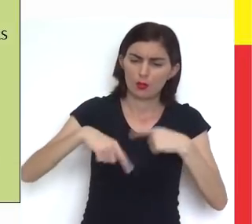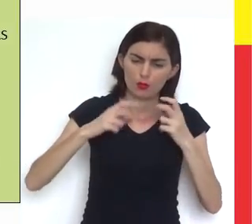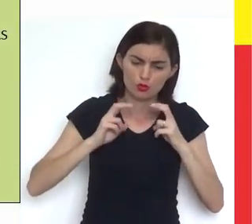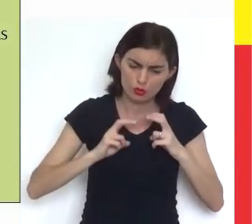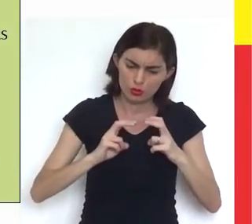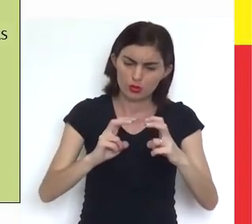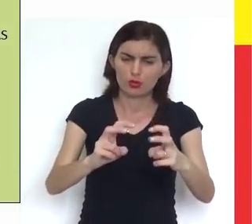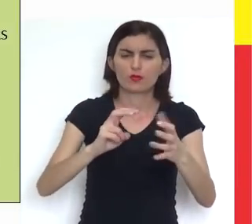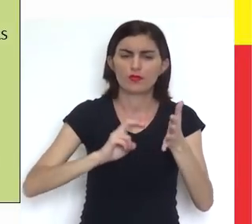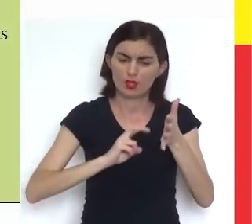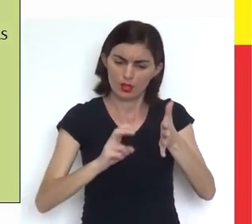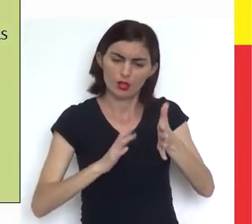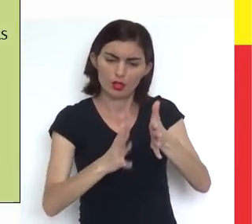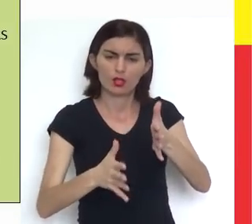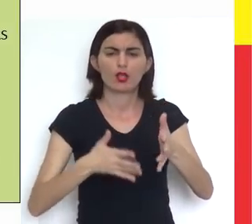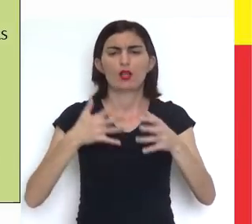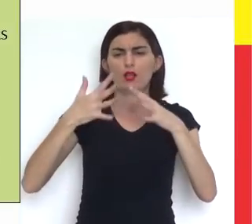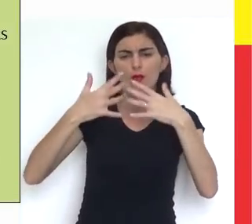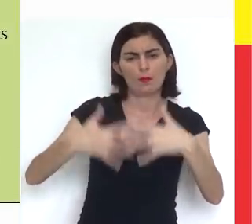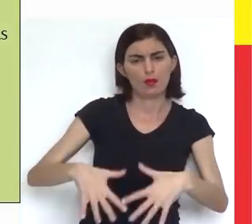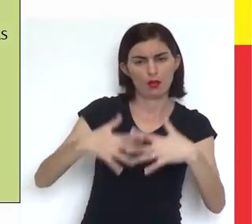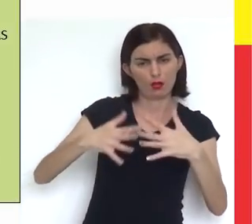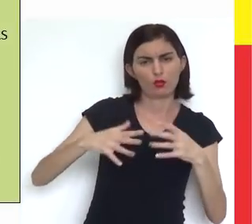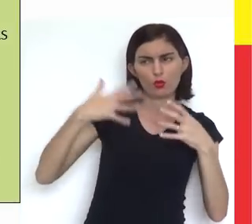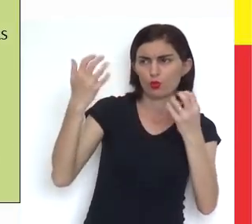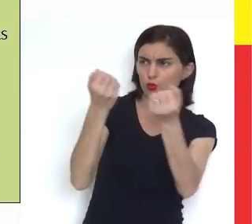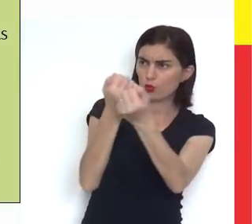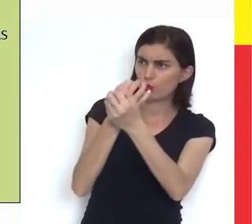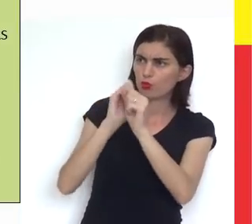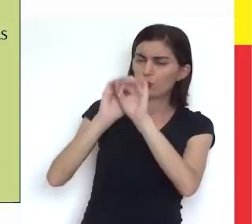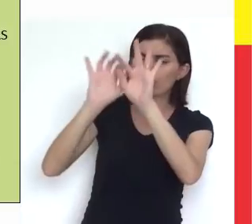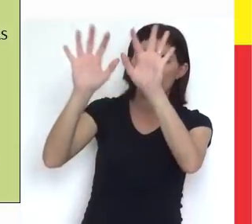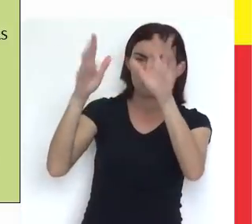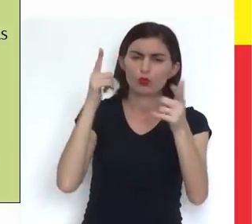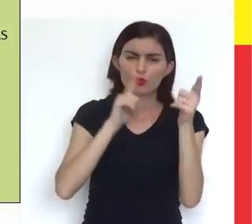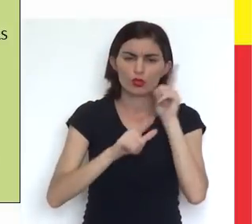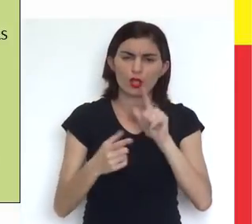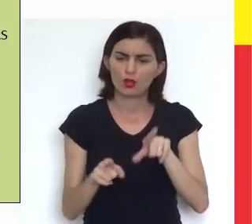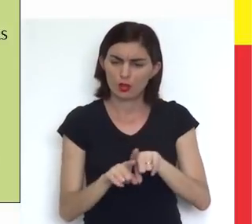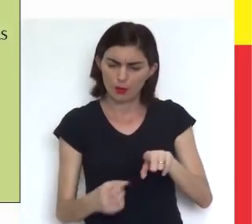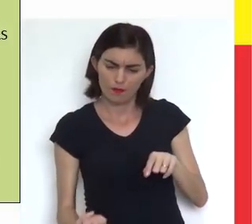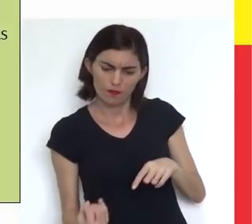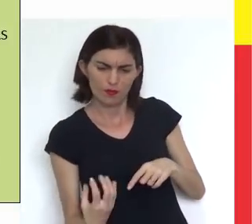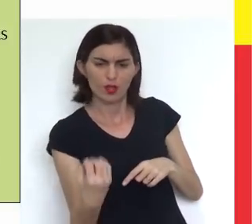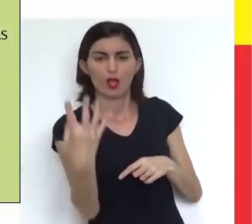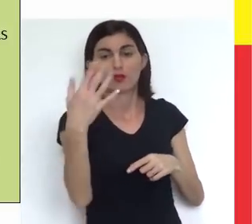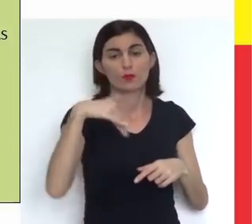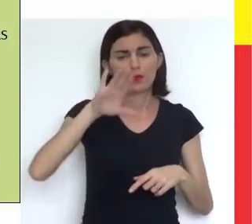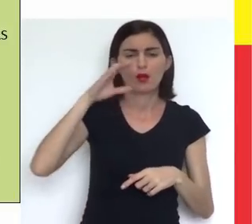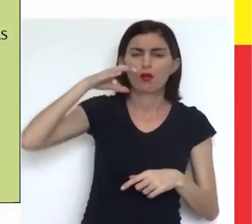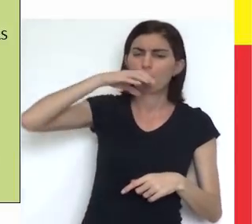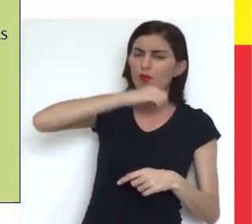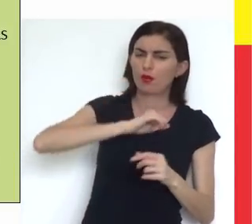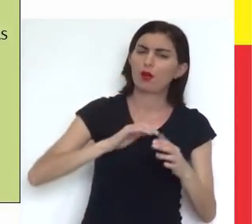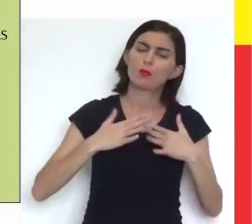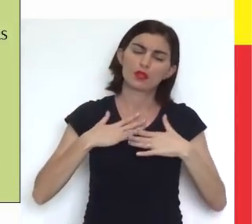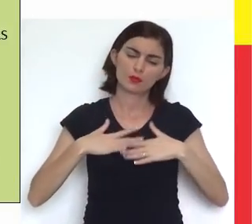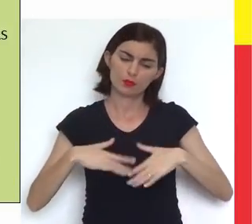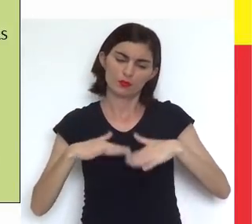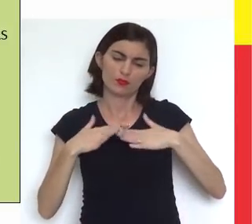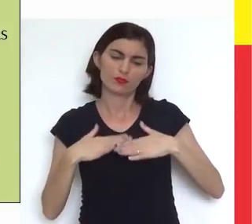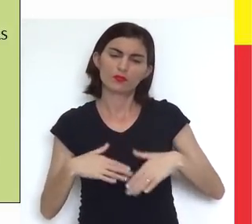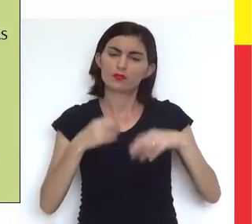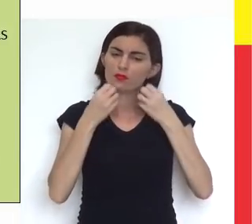trem e consegue, as máquinas a vapor e consegue transportar mais. A gente vai ter também as viagens que se tornam mais rápidas, melhor conforto